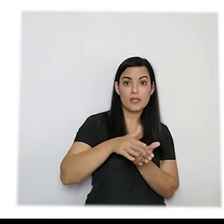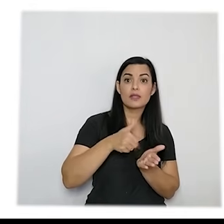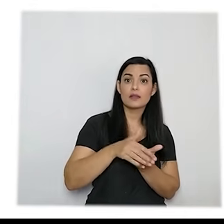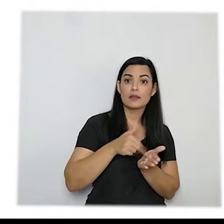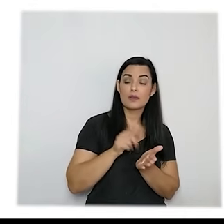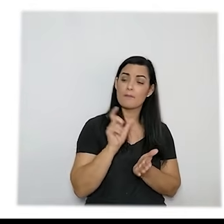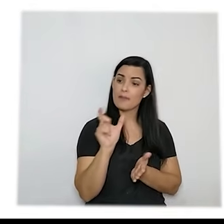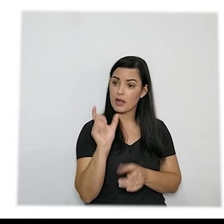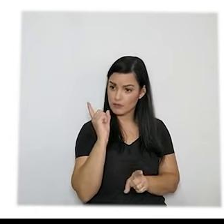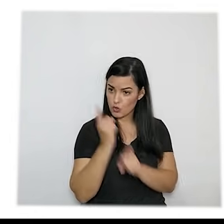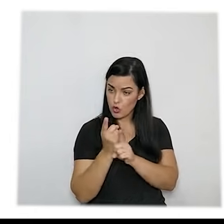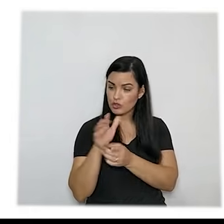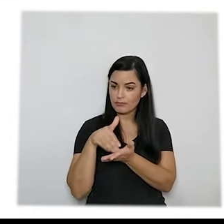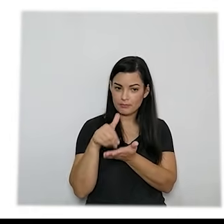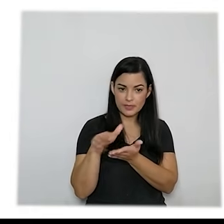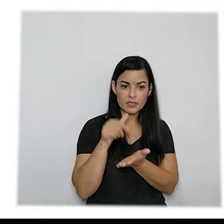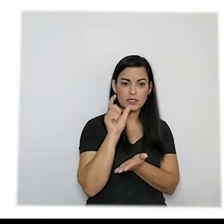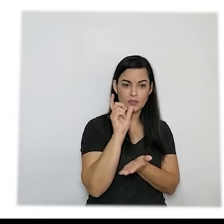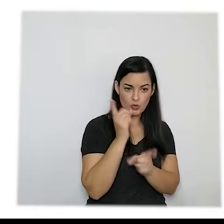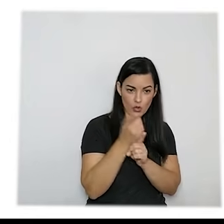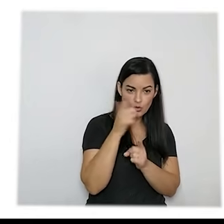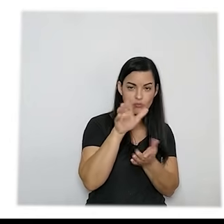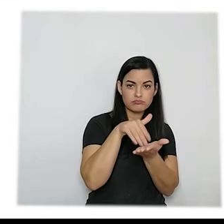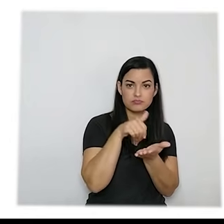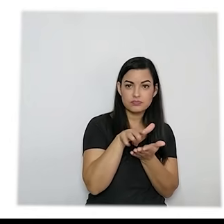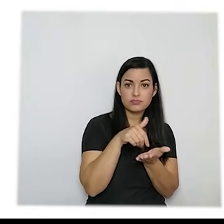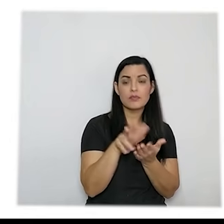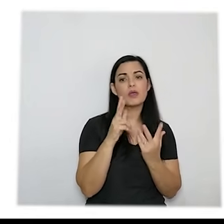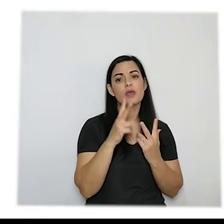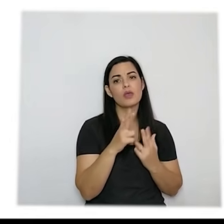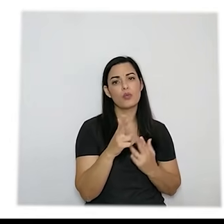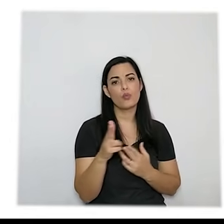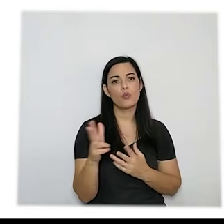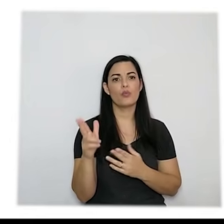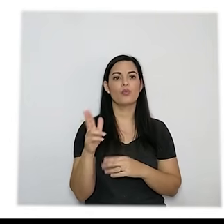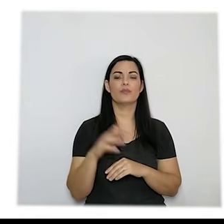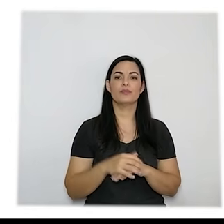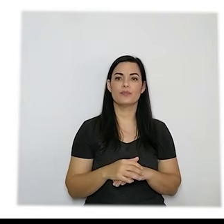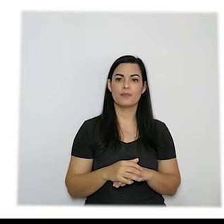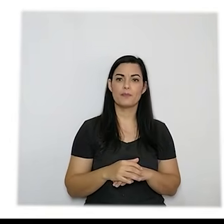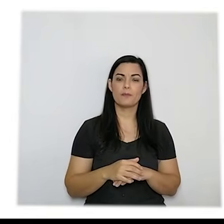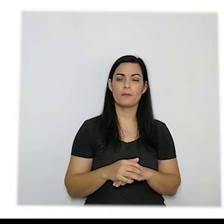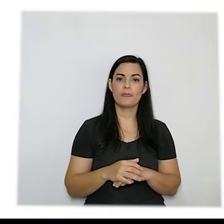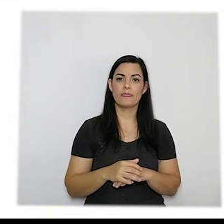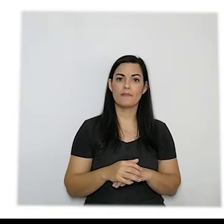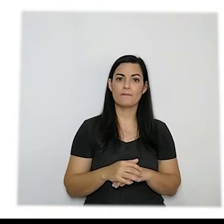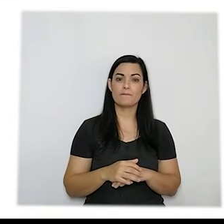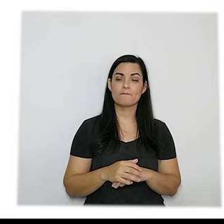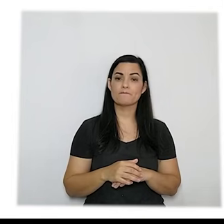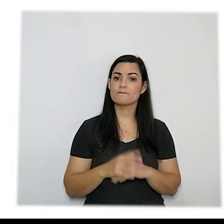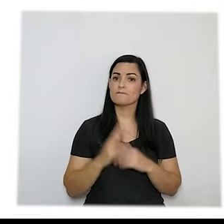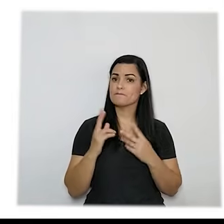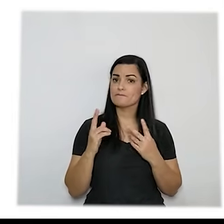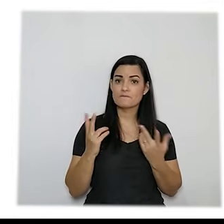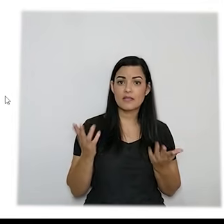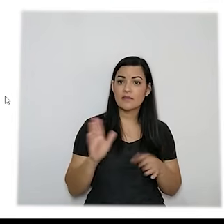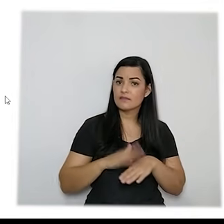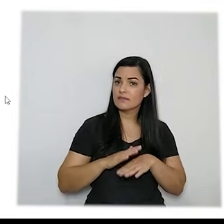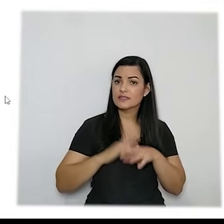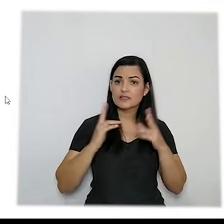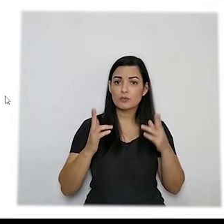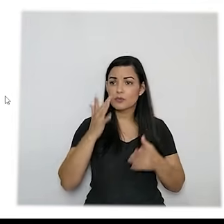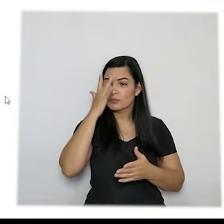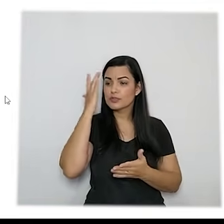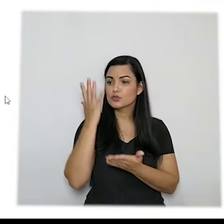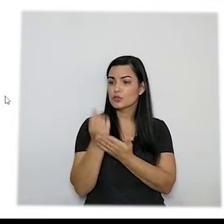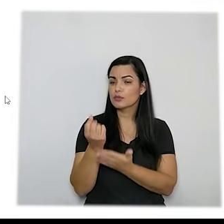das palavras, como a Pro fez aqui, e aí segue o mesmo procedimento de quem estiver localizando pelo joguinho